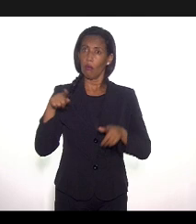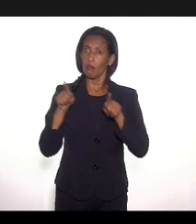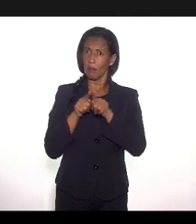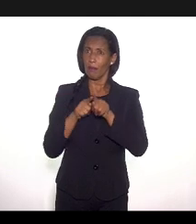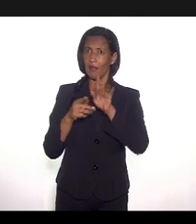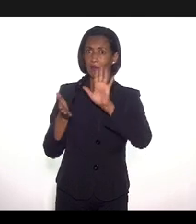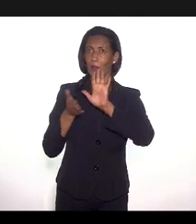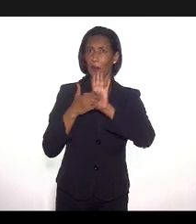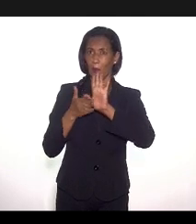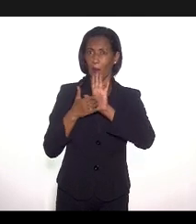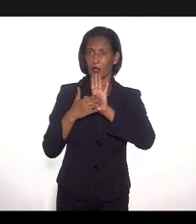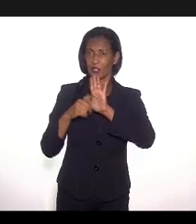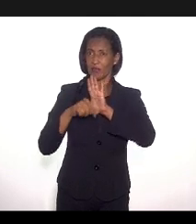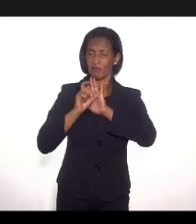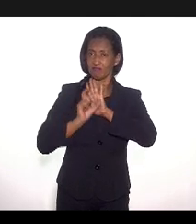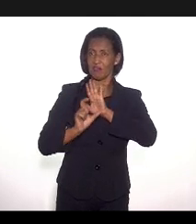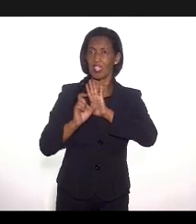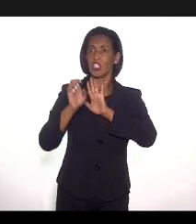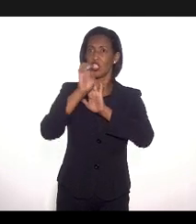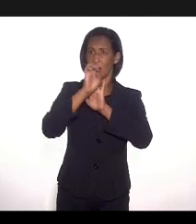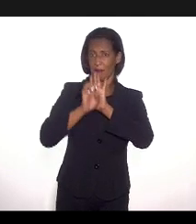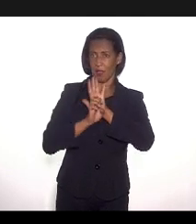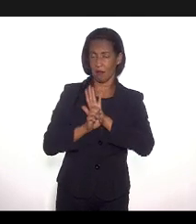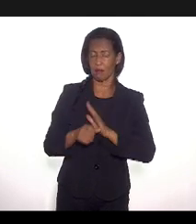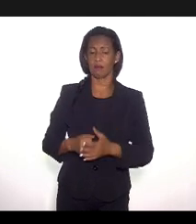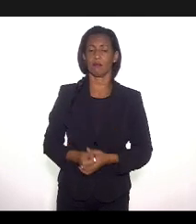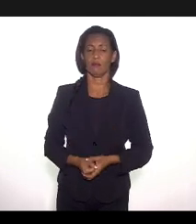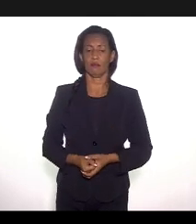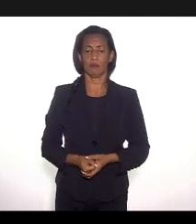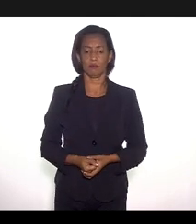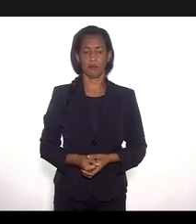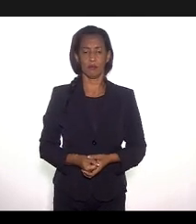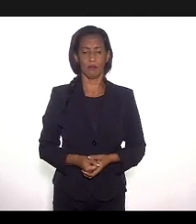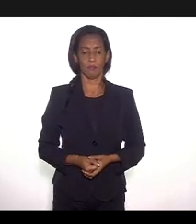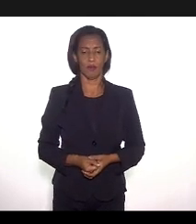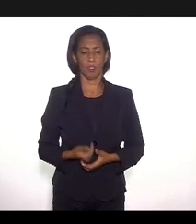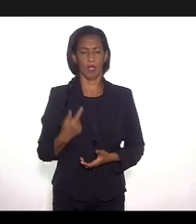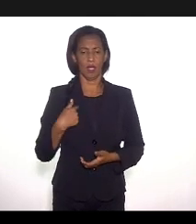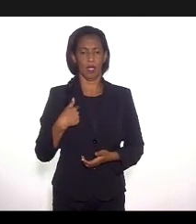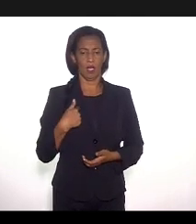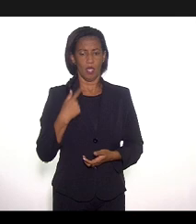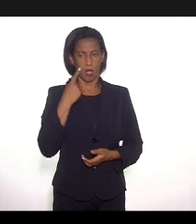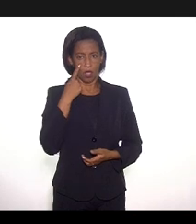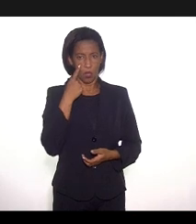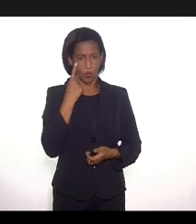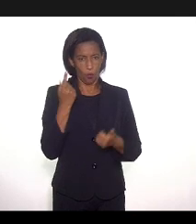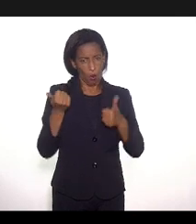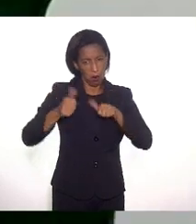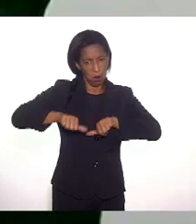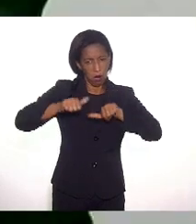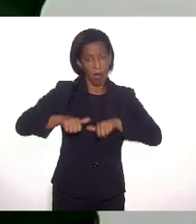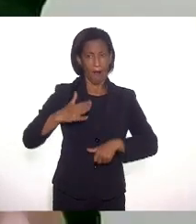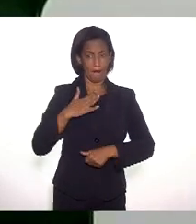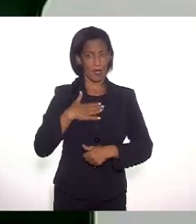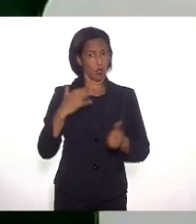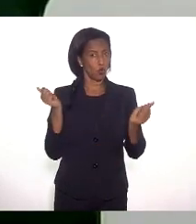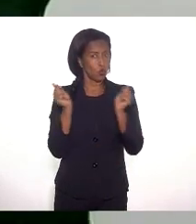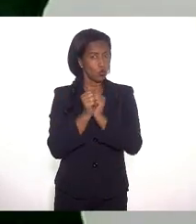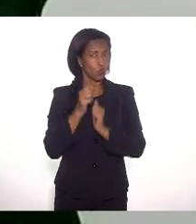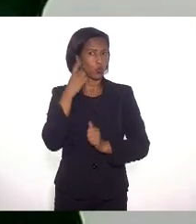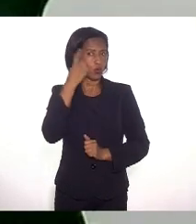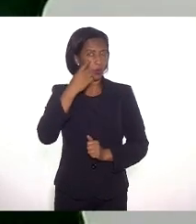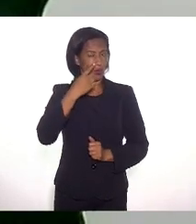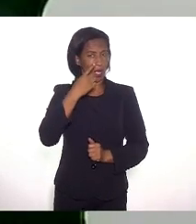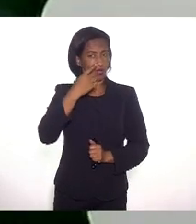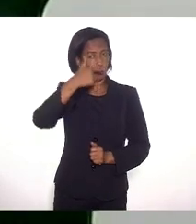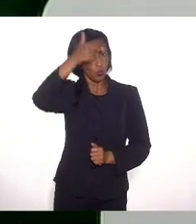propostas de emendas. Eu vou analisar as minhas junto com o deputado Luiz Paulo. Vamos tentar criar um